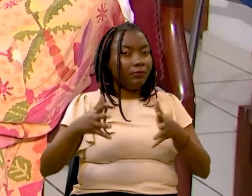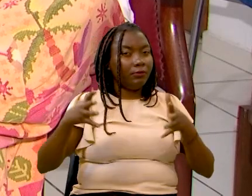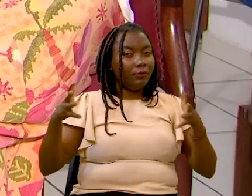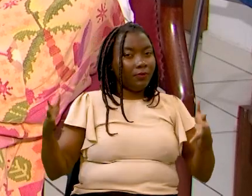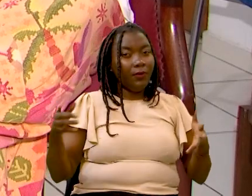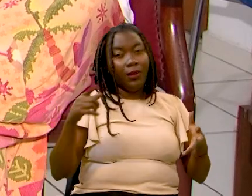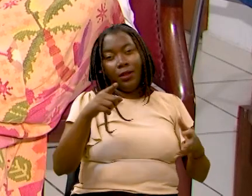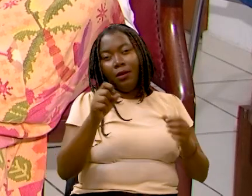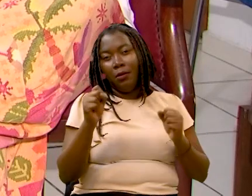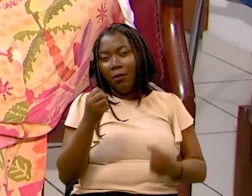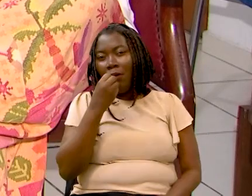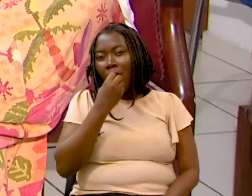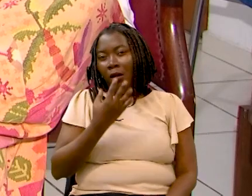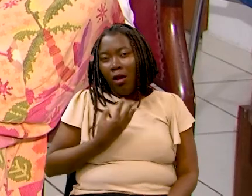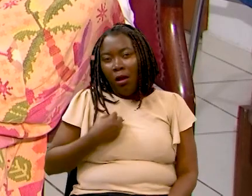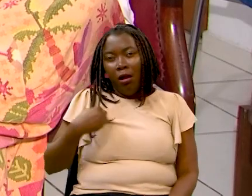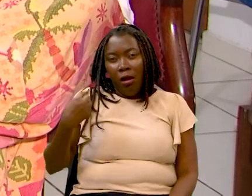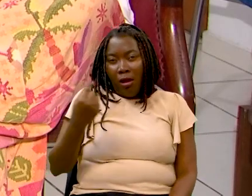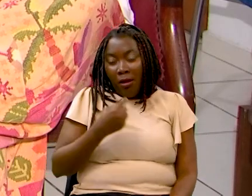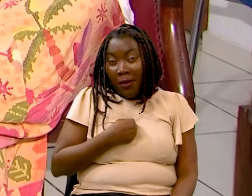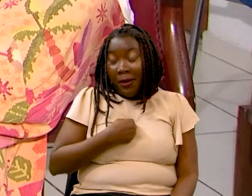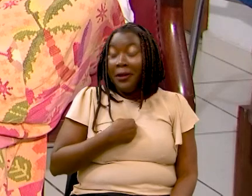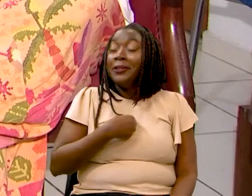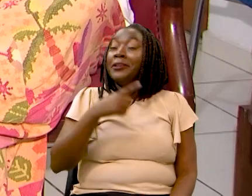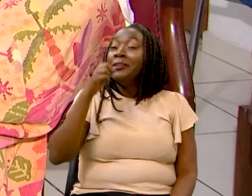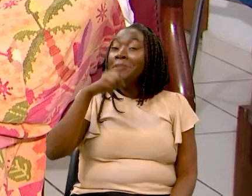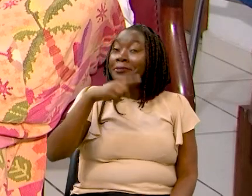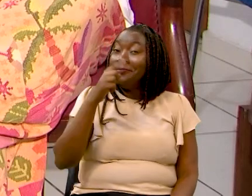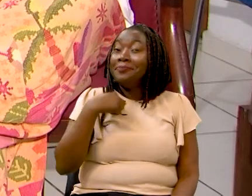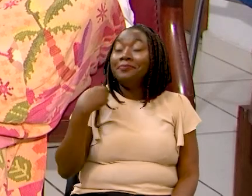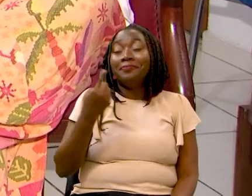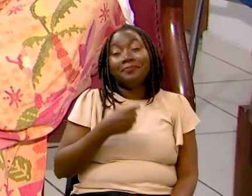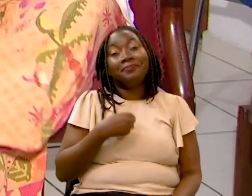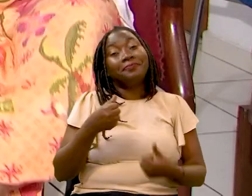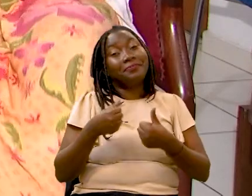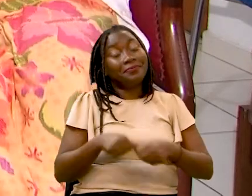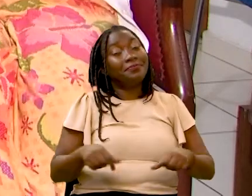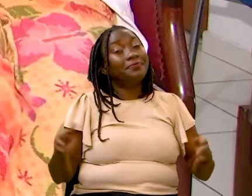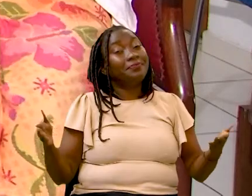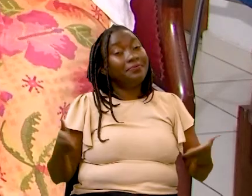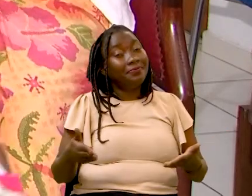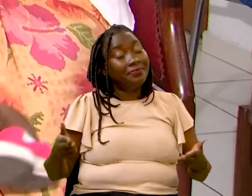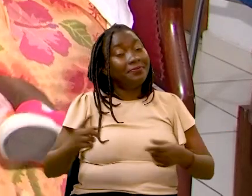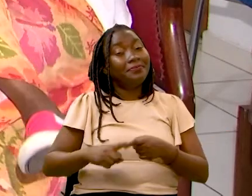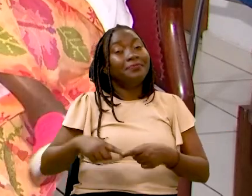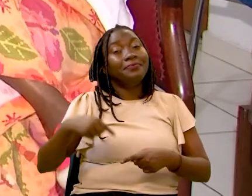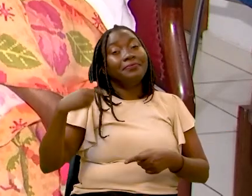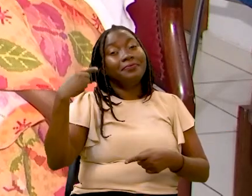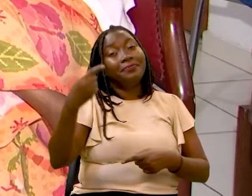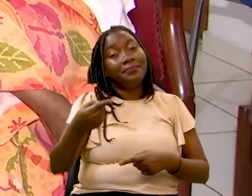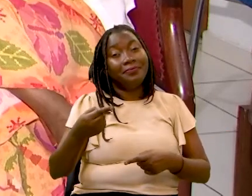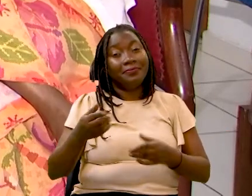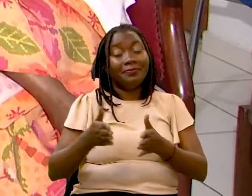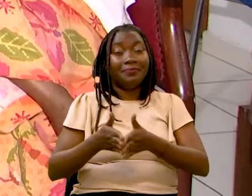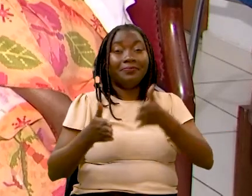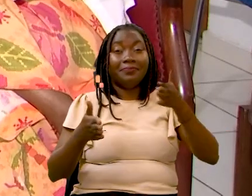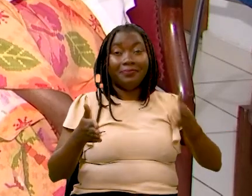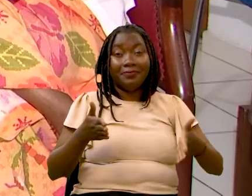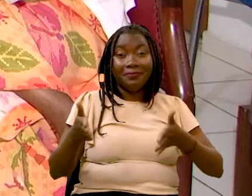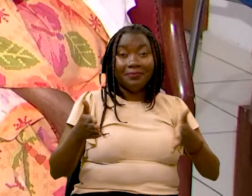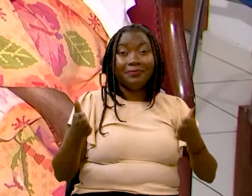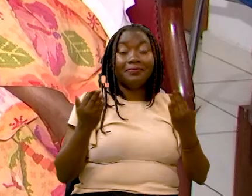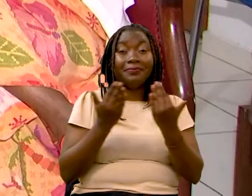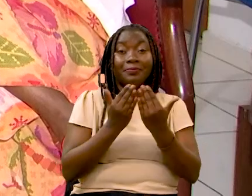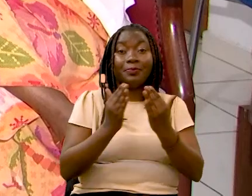tem algum plano para o futuro de crescimento que você possa aqui contar para a gente? Nós estamos